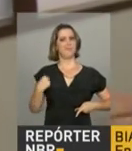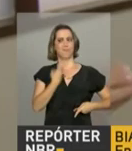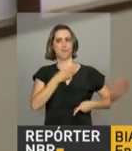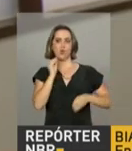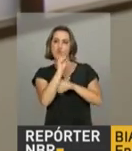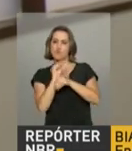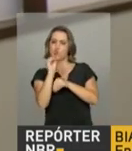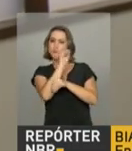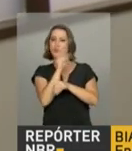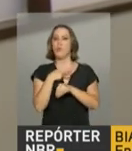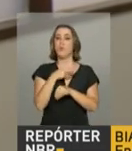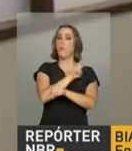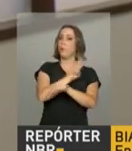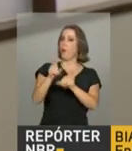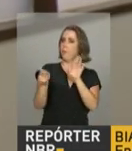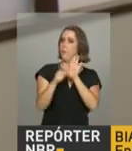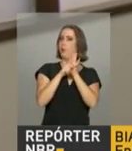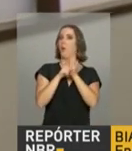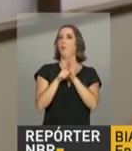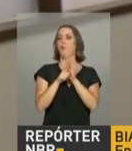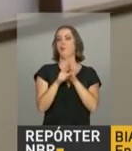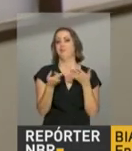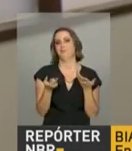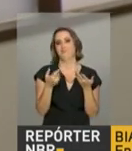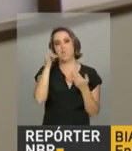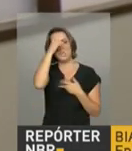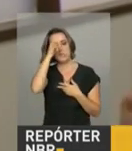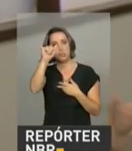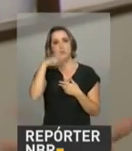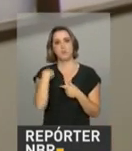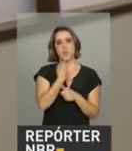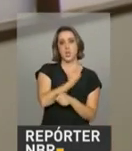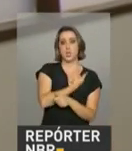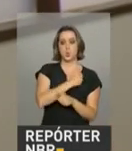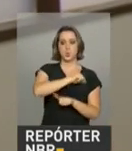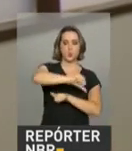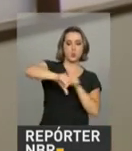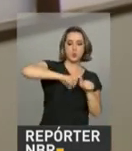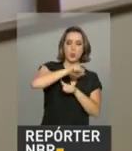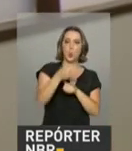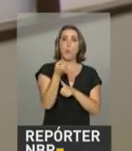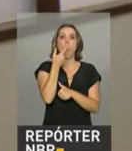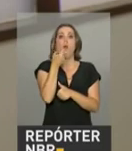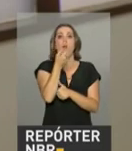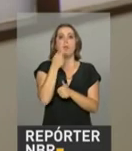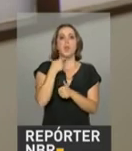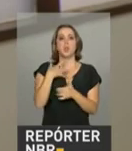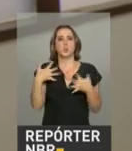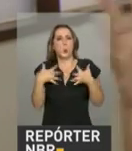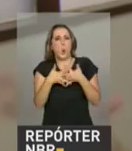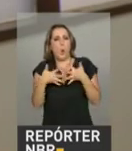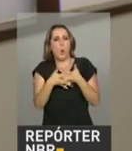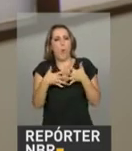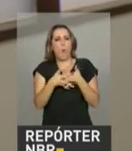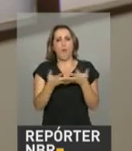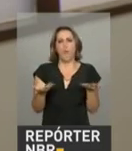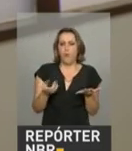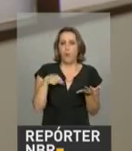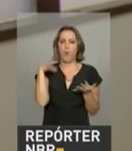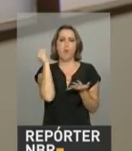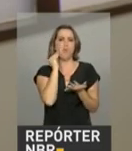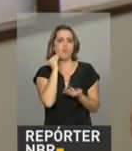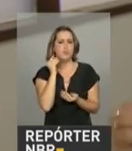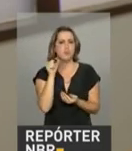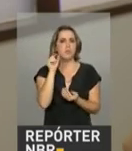tratar o paciente pelo nome dele. E ela evita que a gente troque as medicações, que a gente troque exames